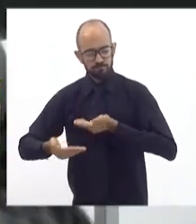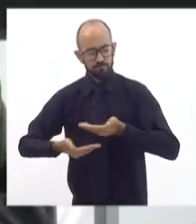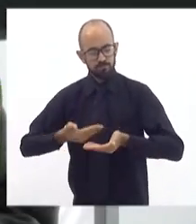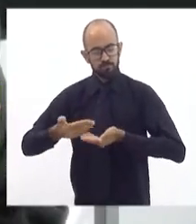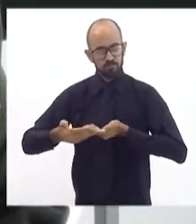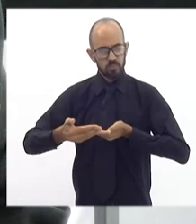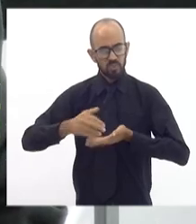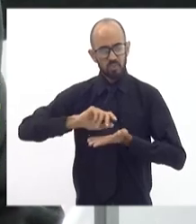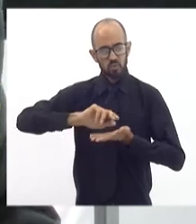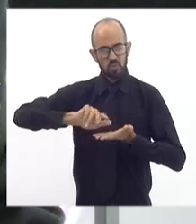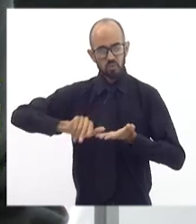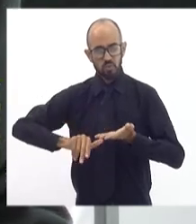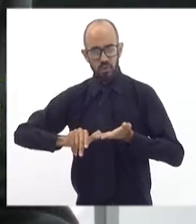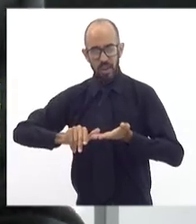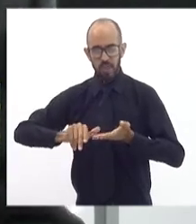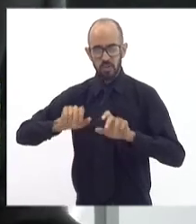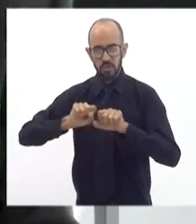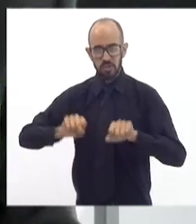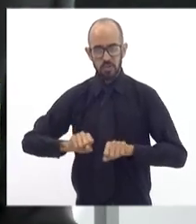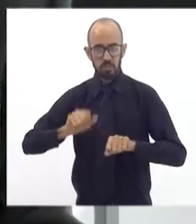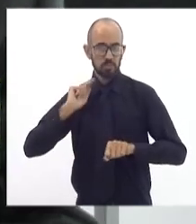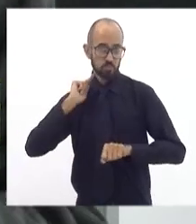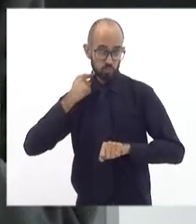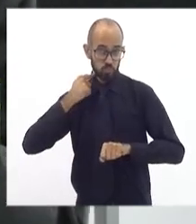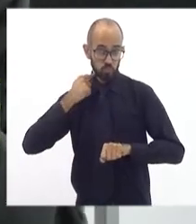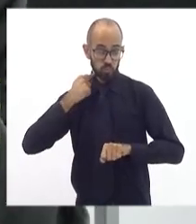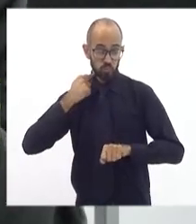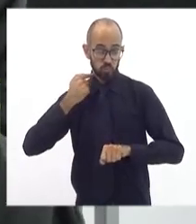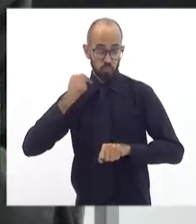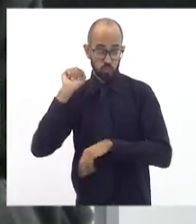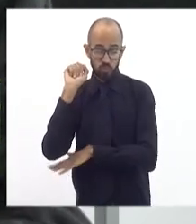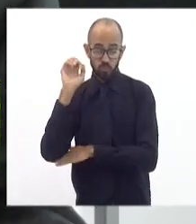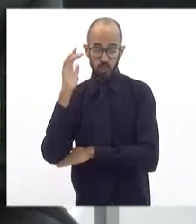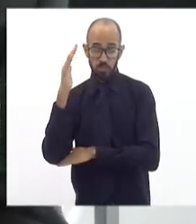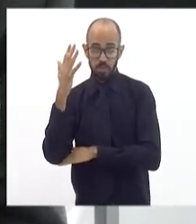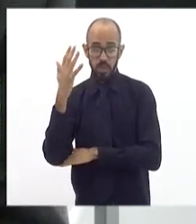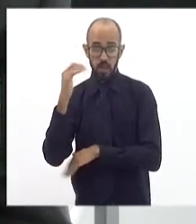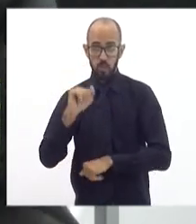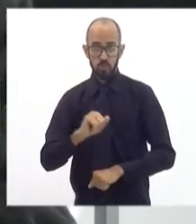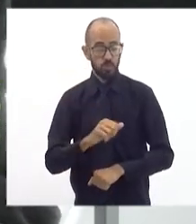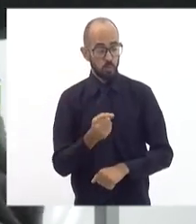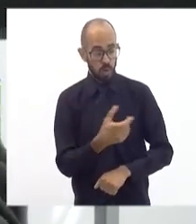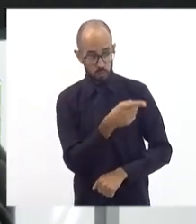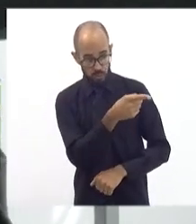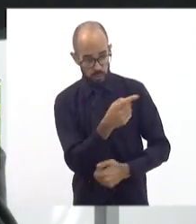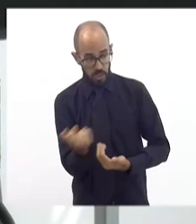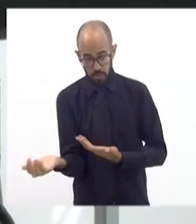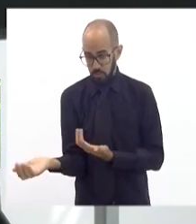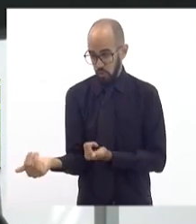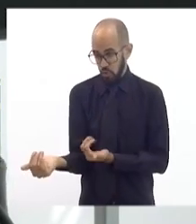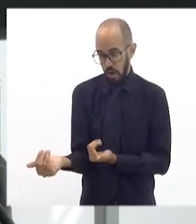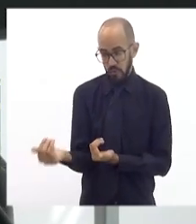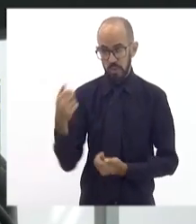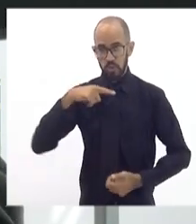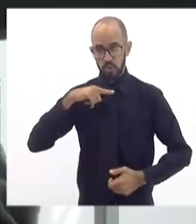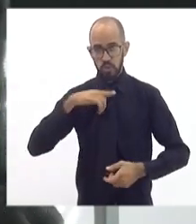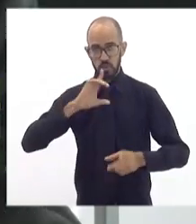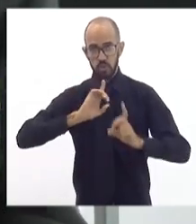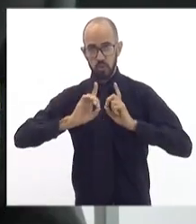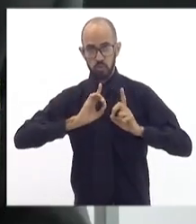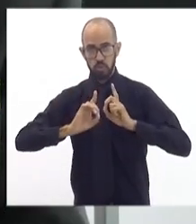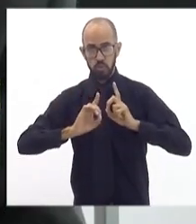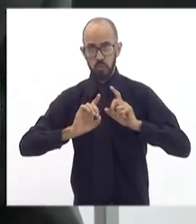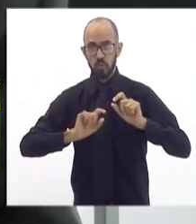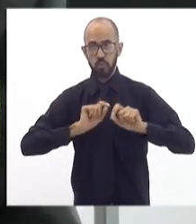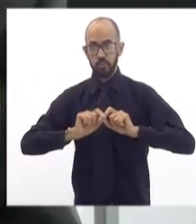poluidores quando você era ainda muito jovem se discutiu-se o